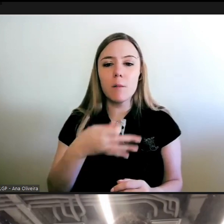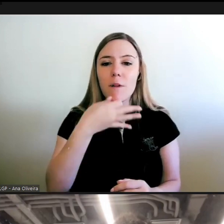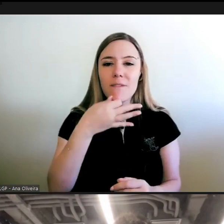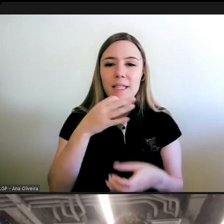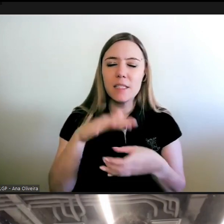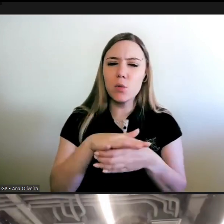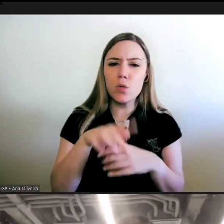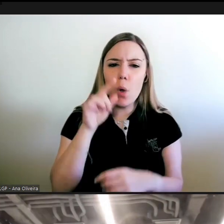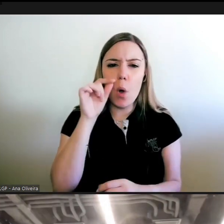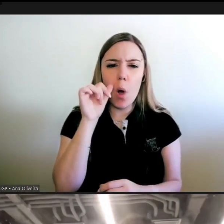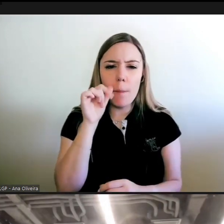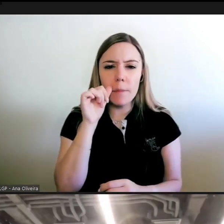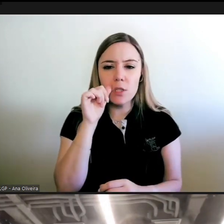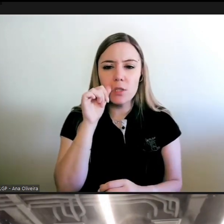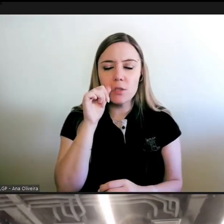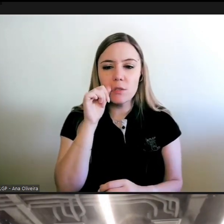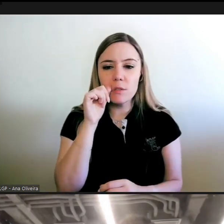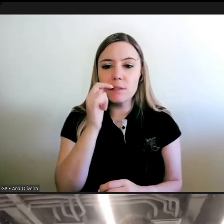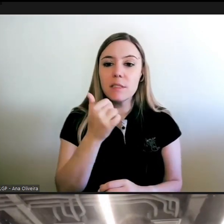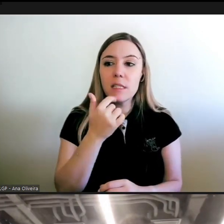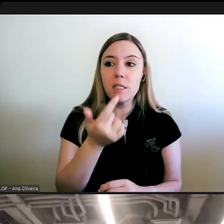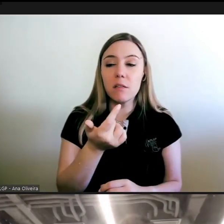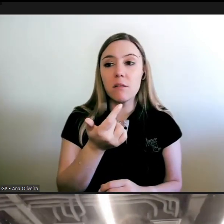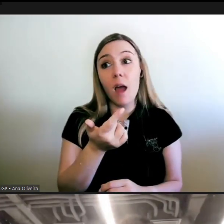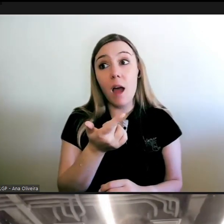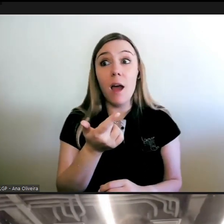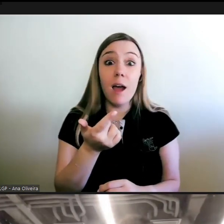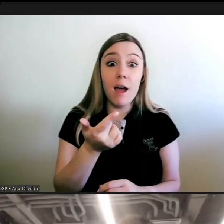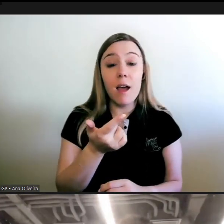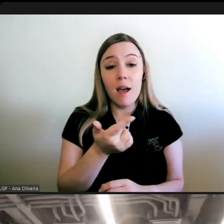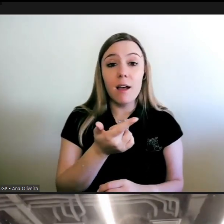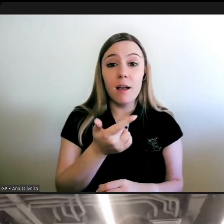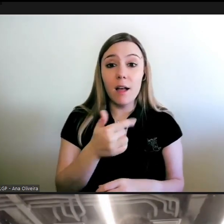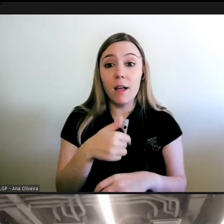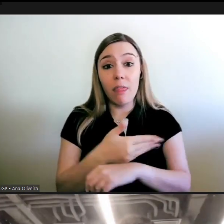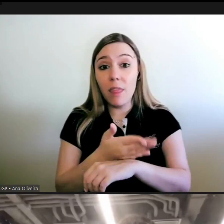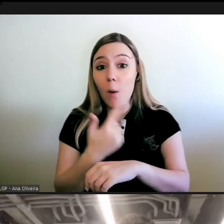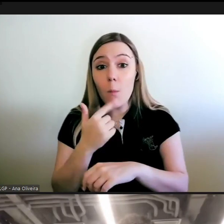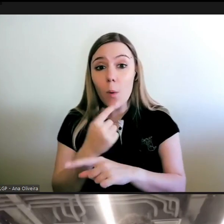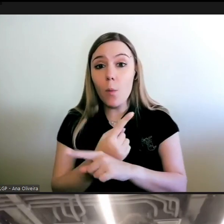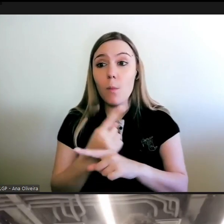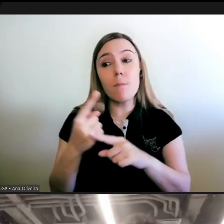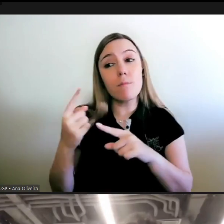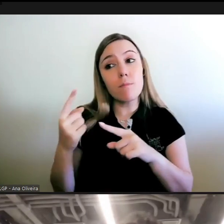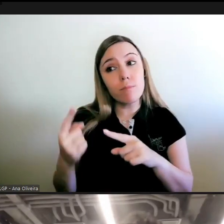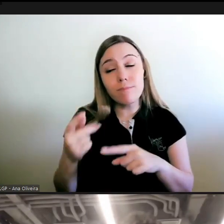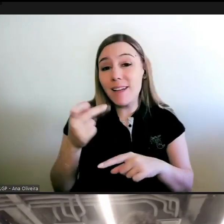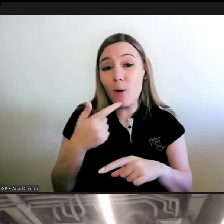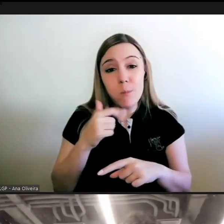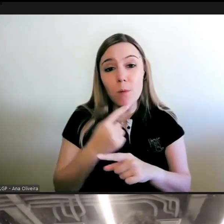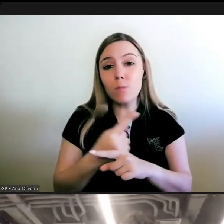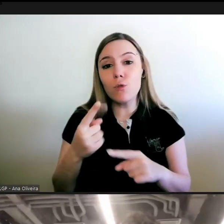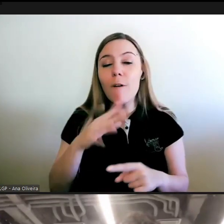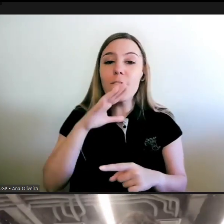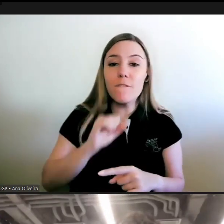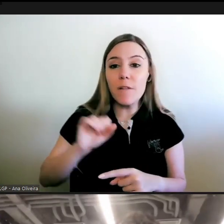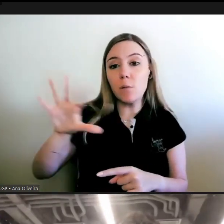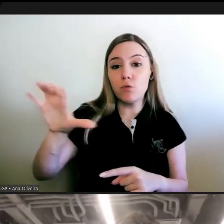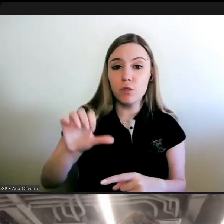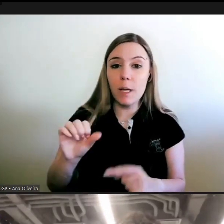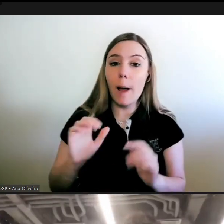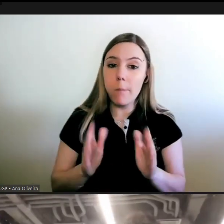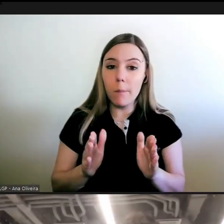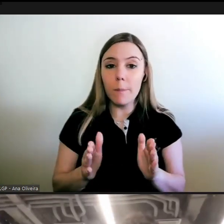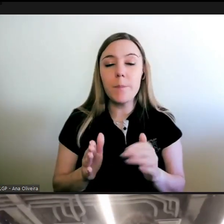homens, dizer não posso ficar até mais tarde porque tenho que ir buscar os filhos às filhas, se